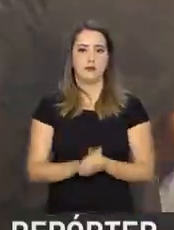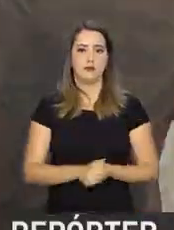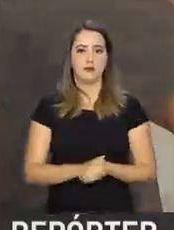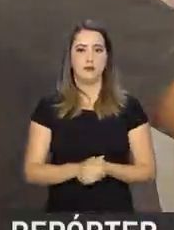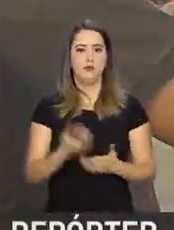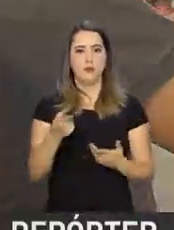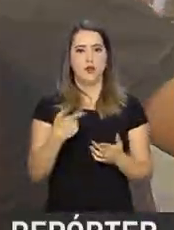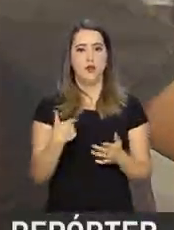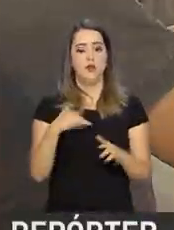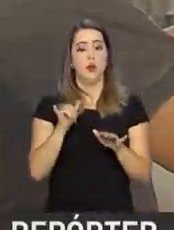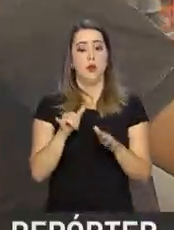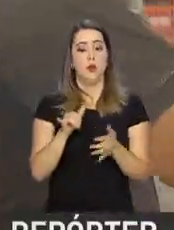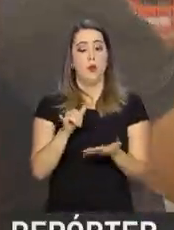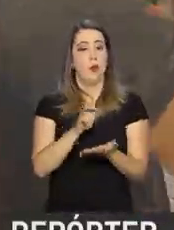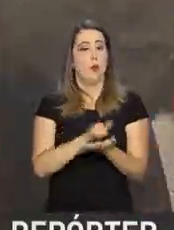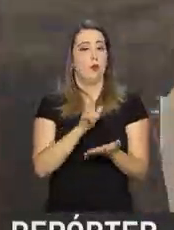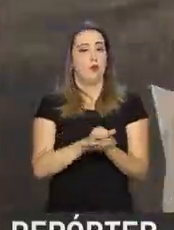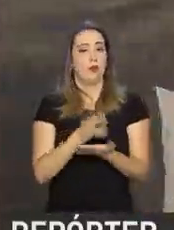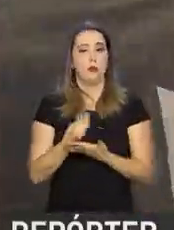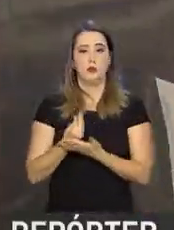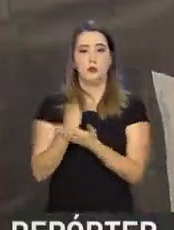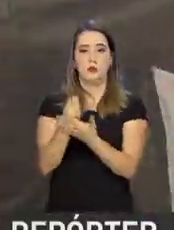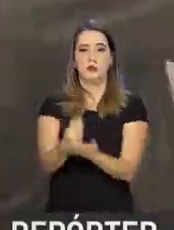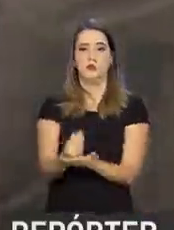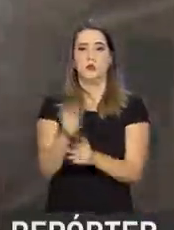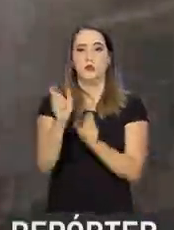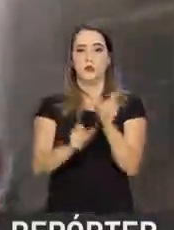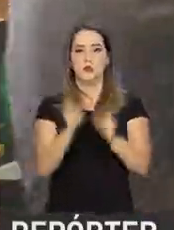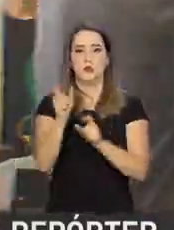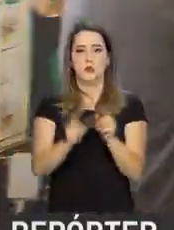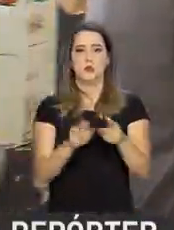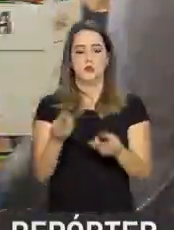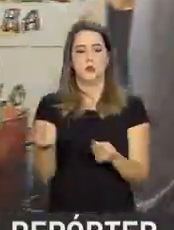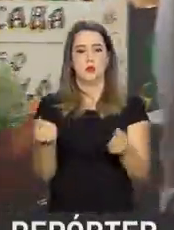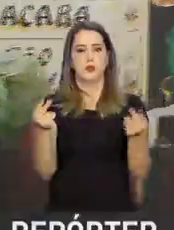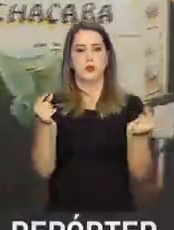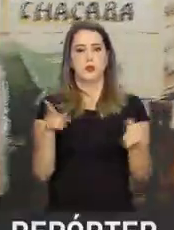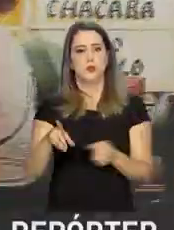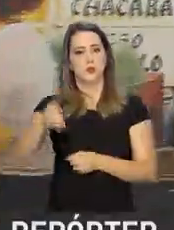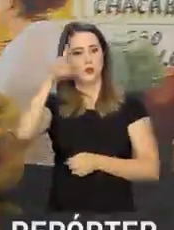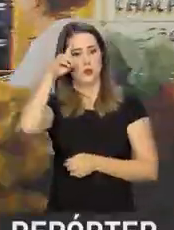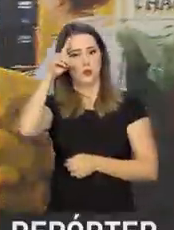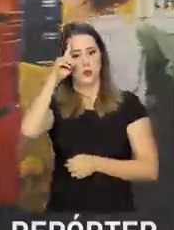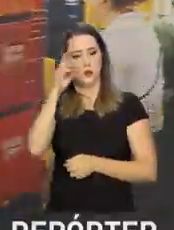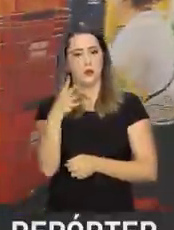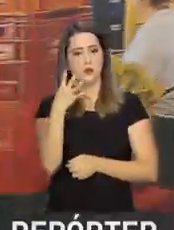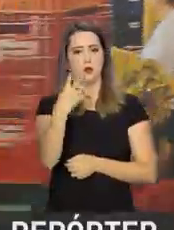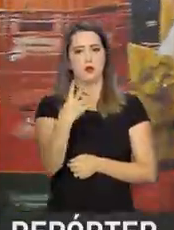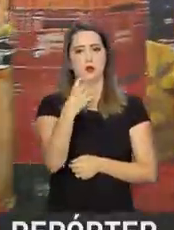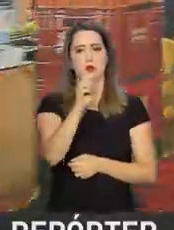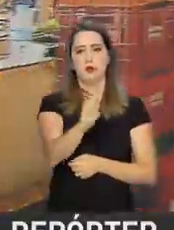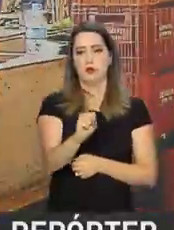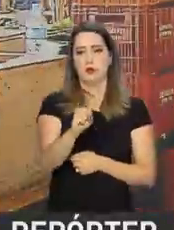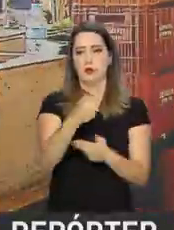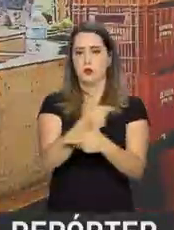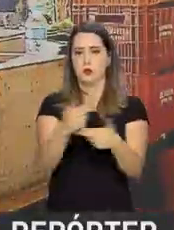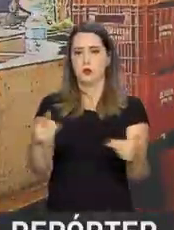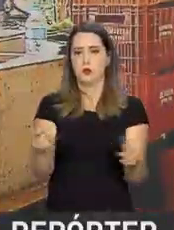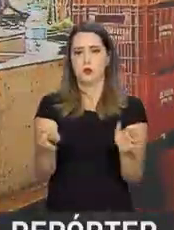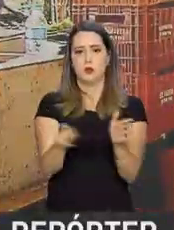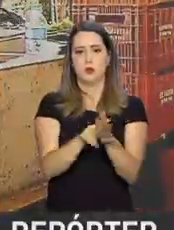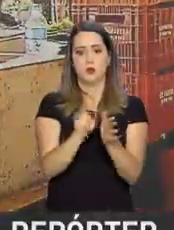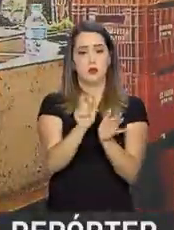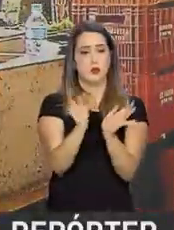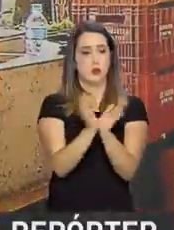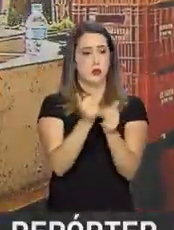ProHort Ceasas disponibiliza para o público em geral os preços diários de 48 produtos